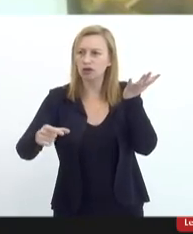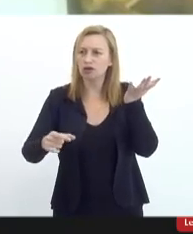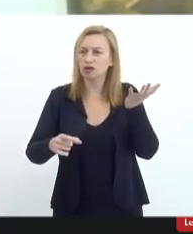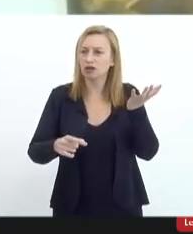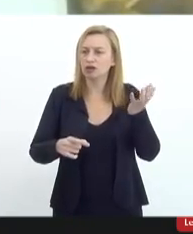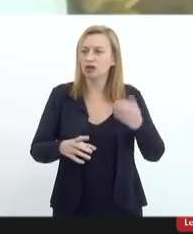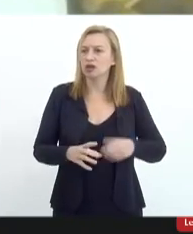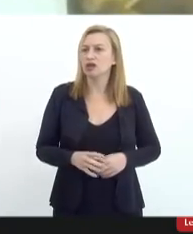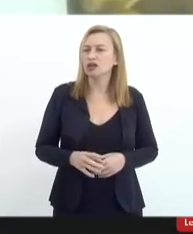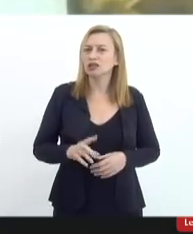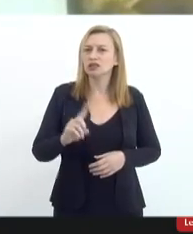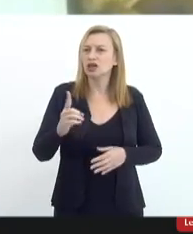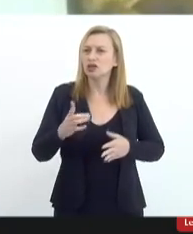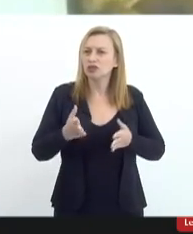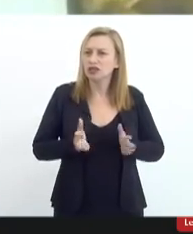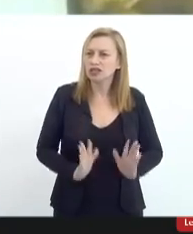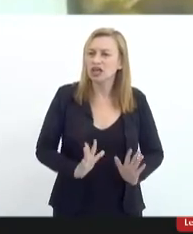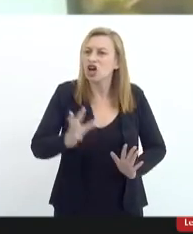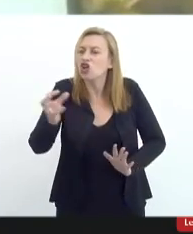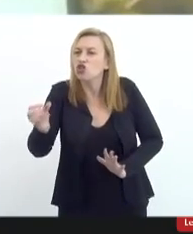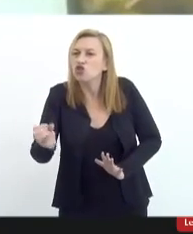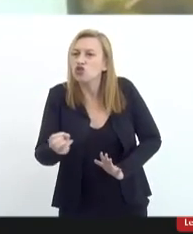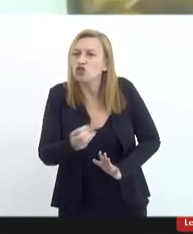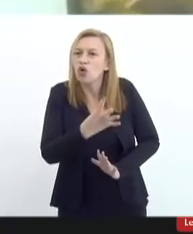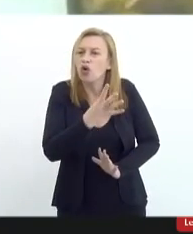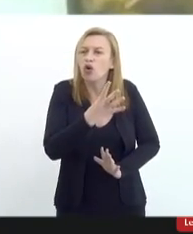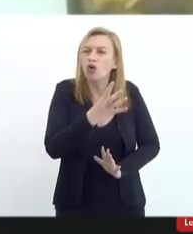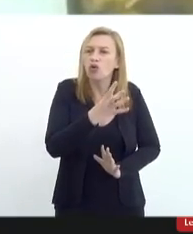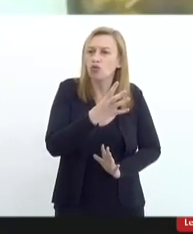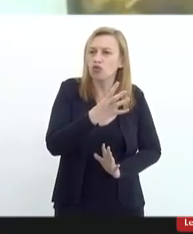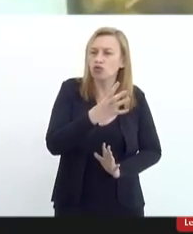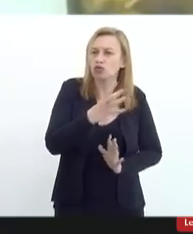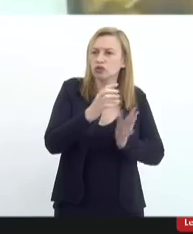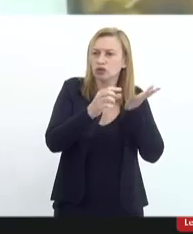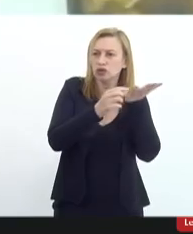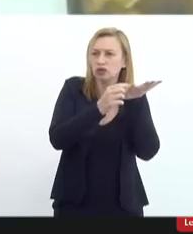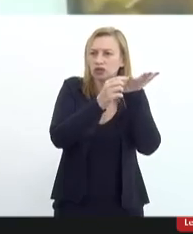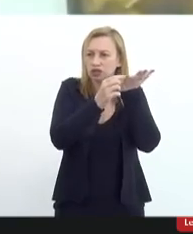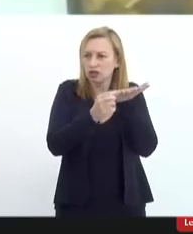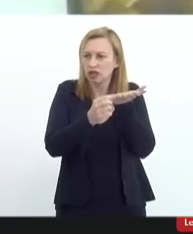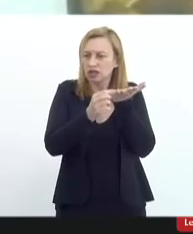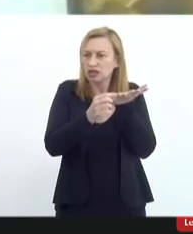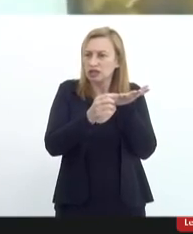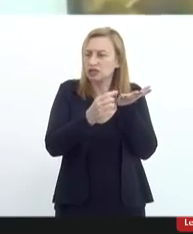Não nascerá novos omorixá sem folha.